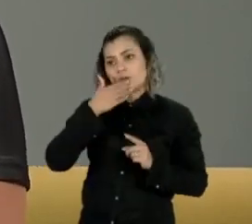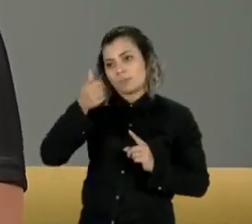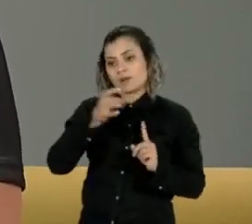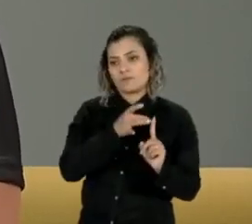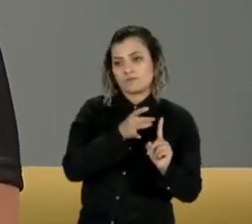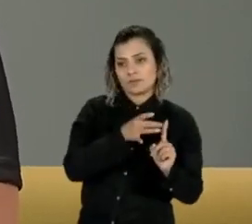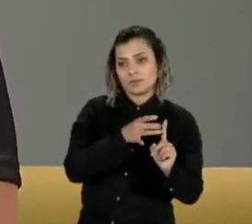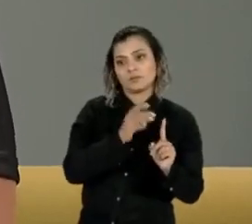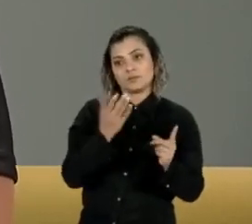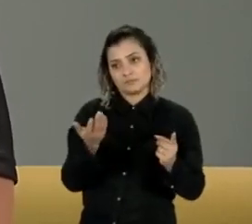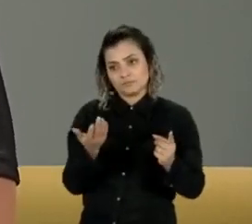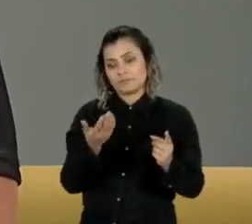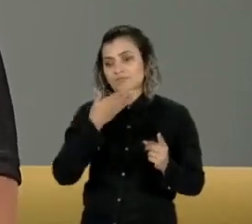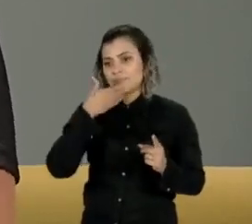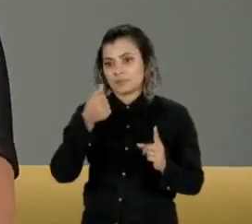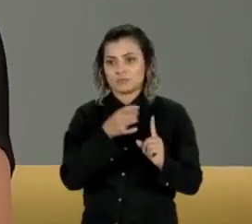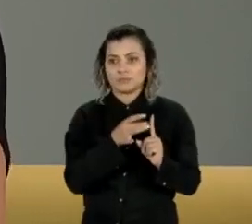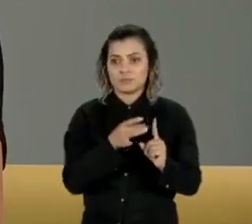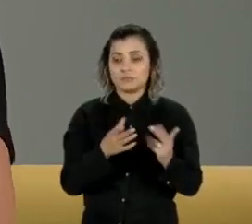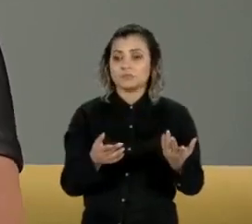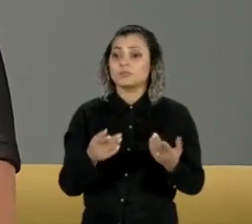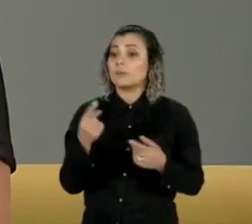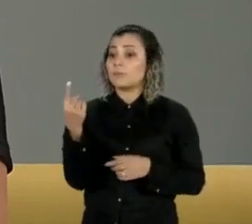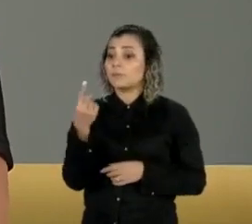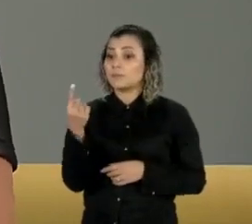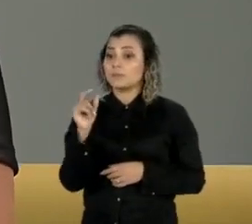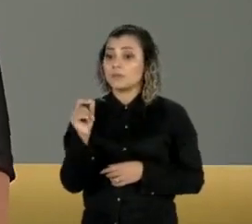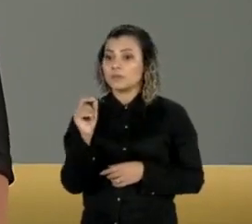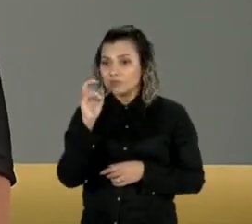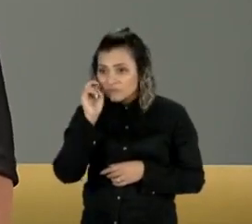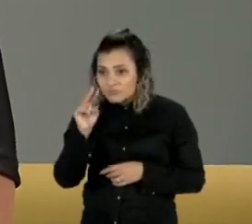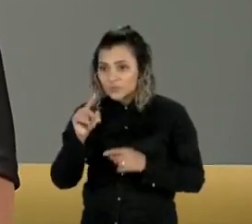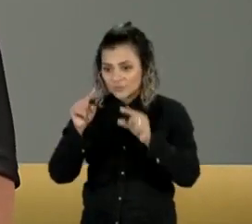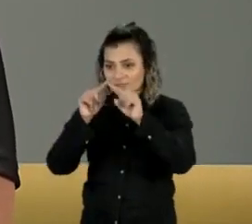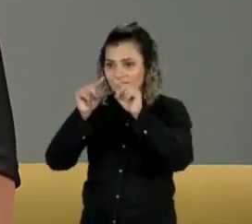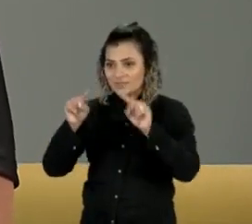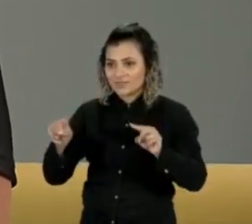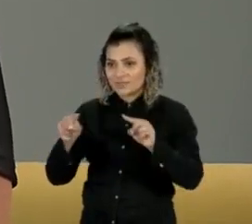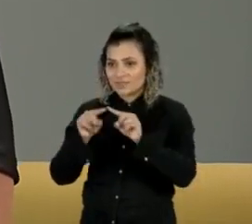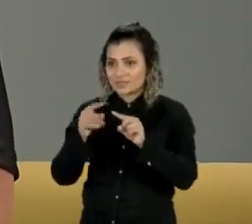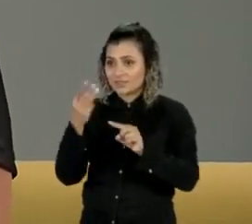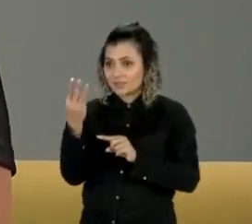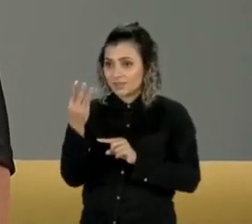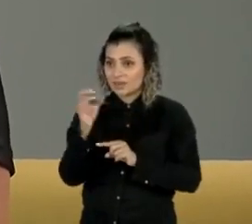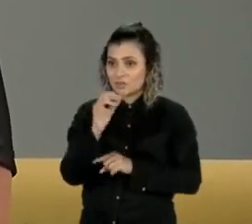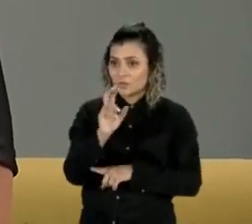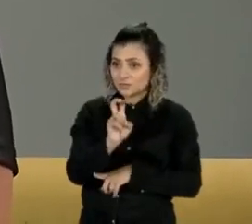é o plástico, né? Então, assim, primeira coisa, ver o triângulozinho, se tiver o número 3 ou